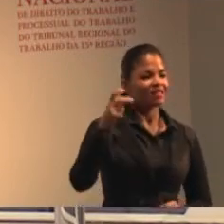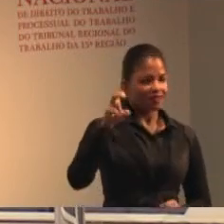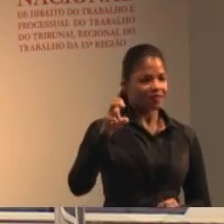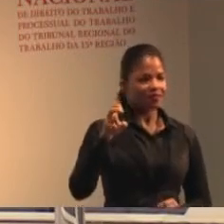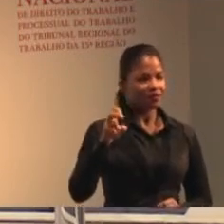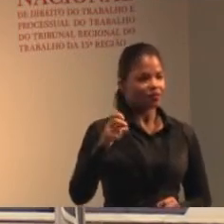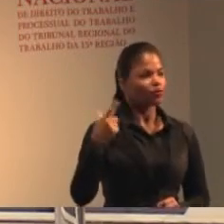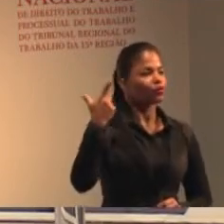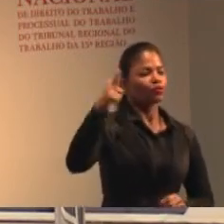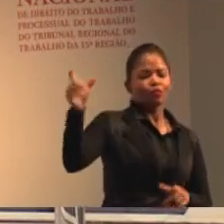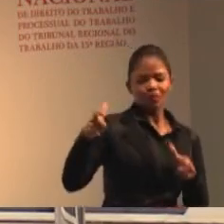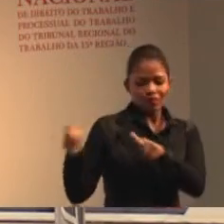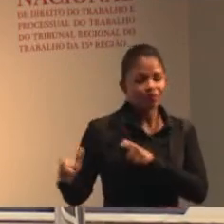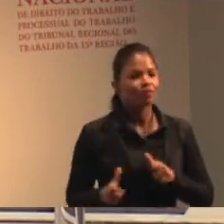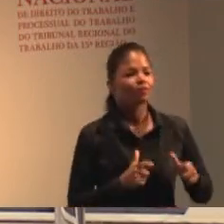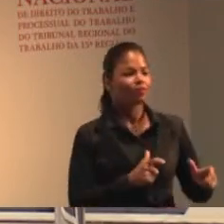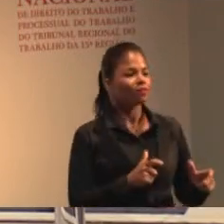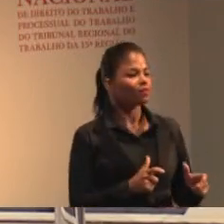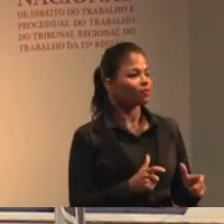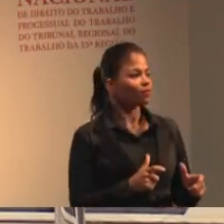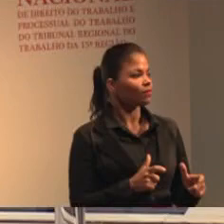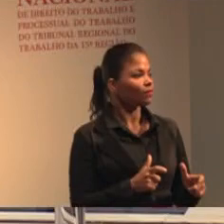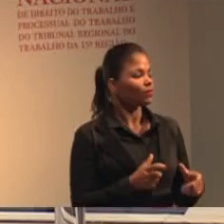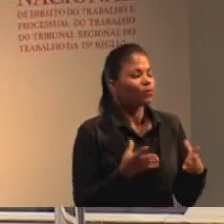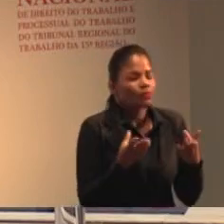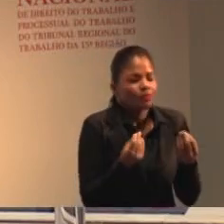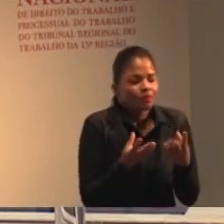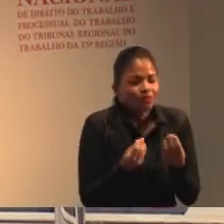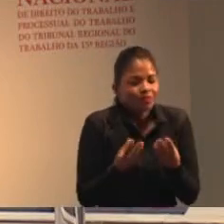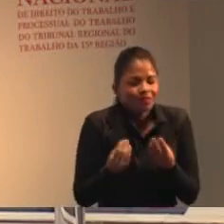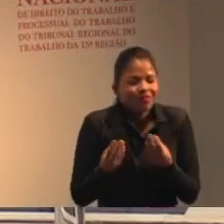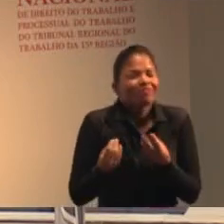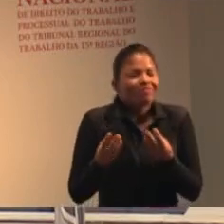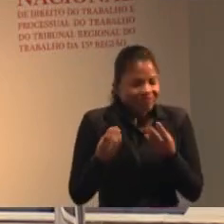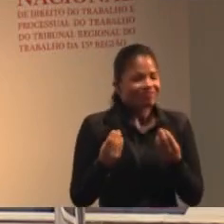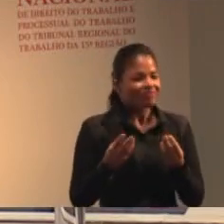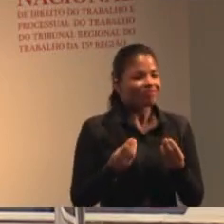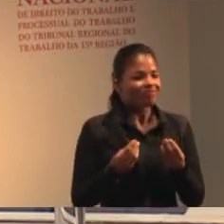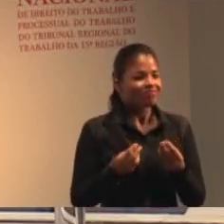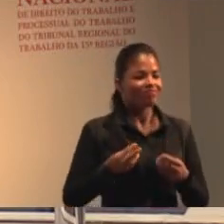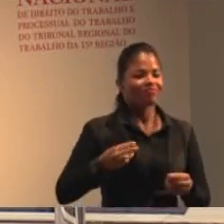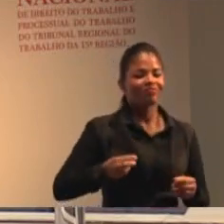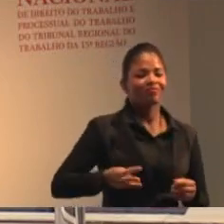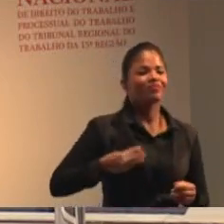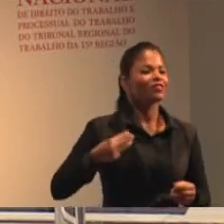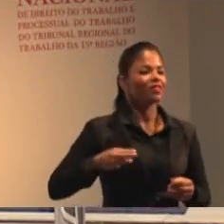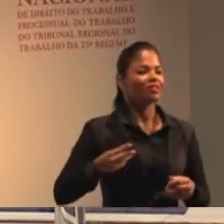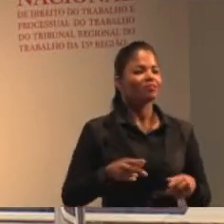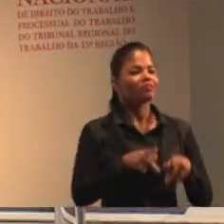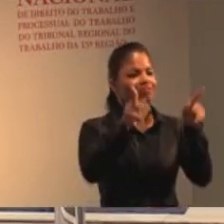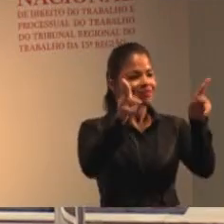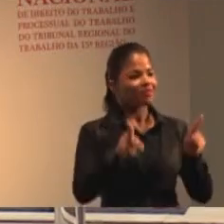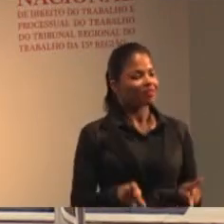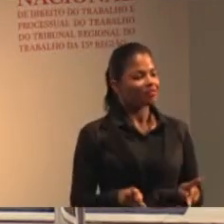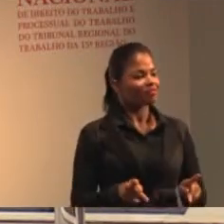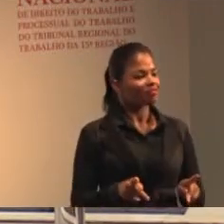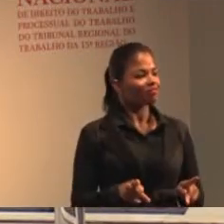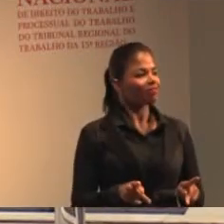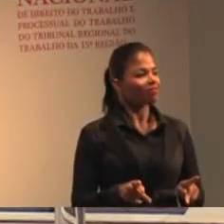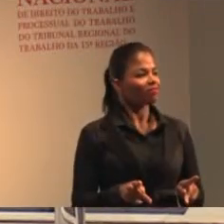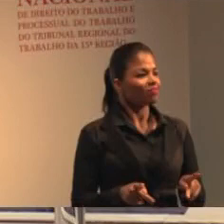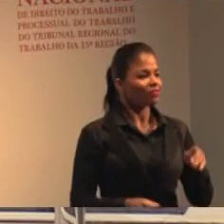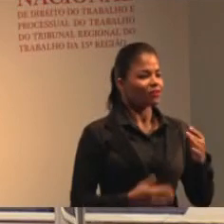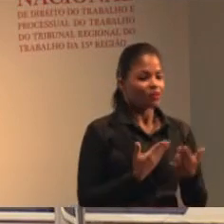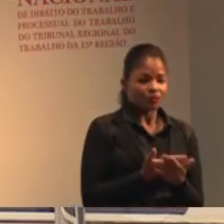e de outras regiões. E são muitos os magistrados do Brasil presentes, o que a Escola